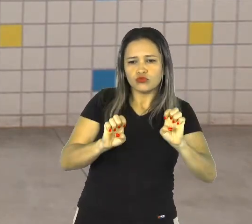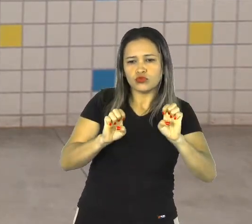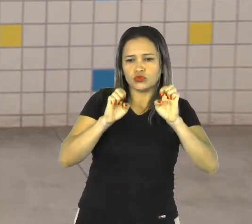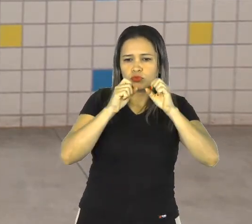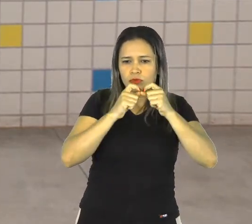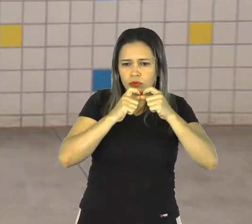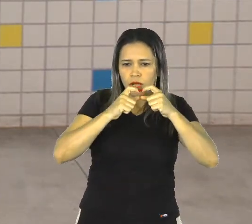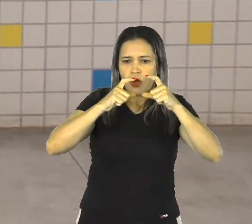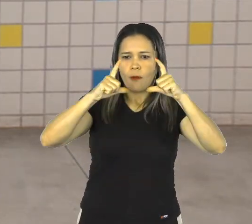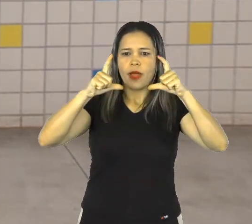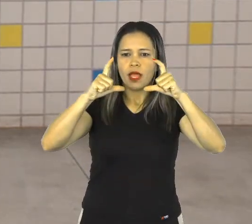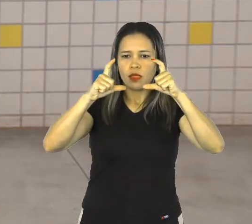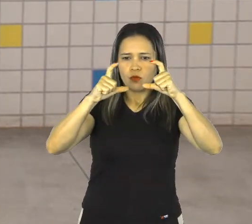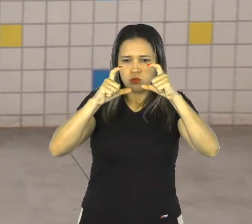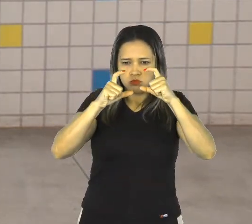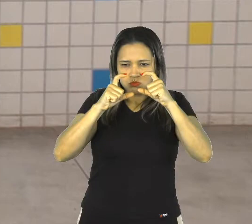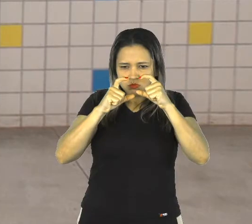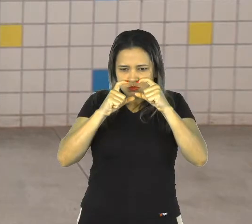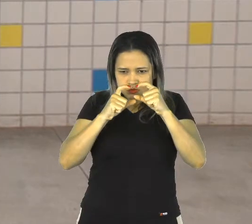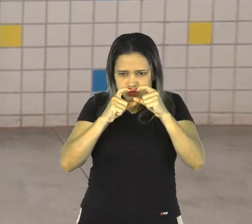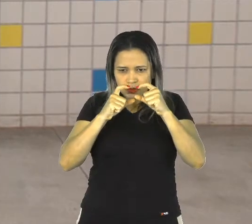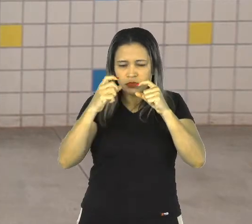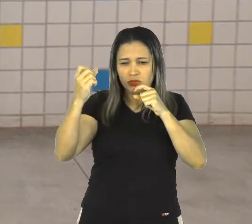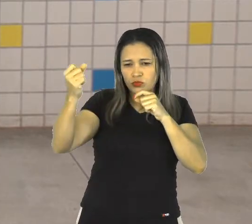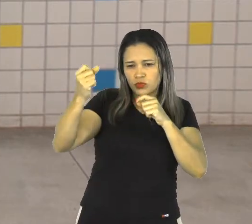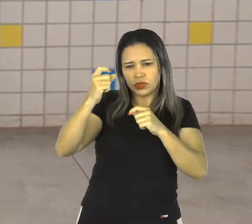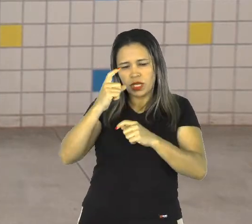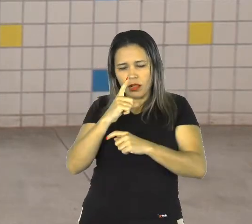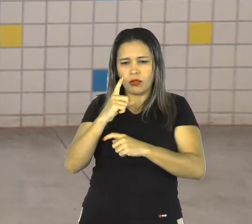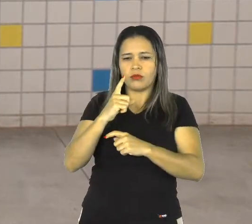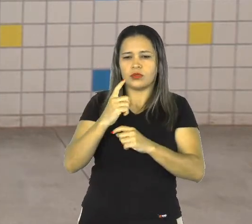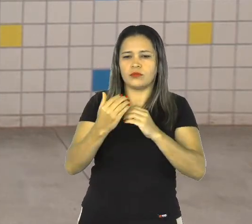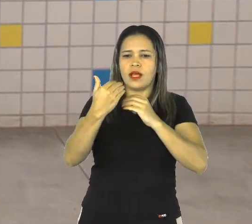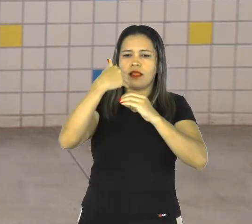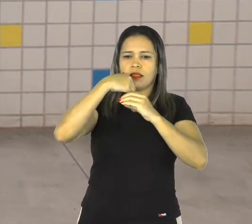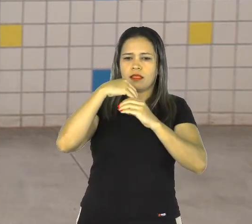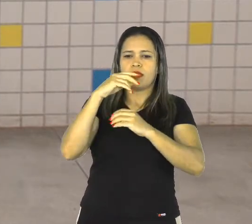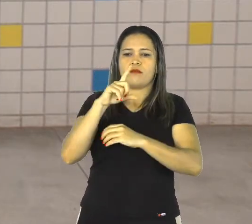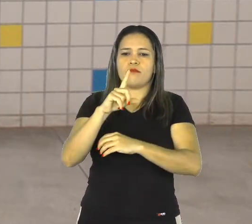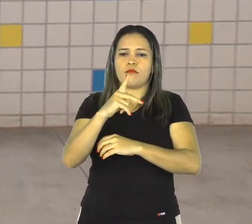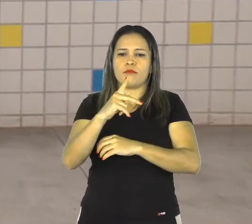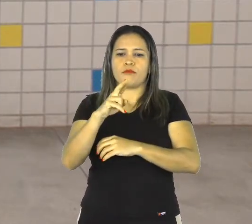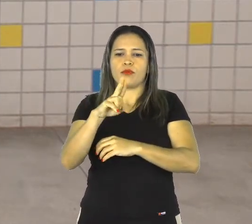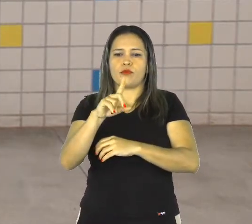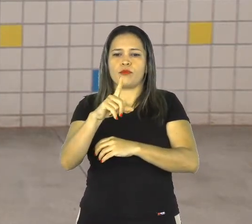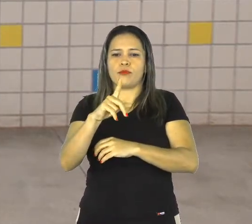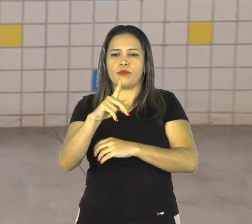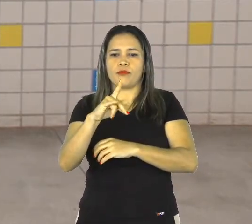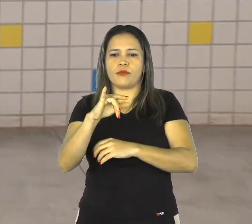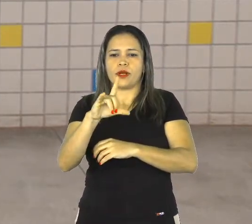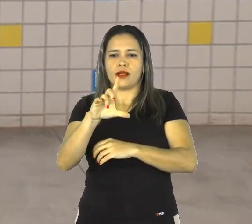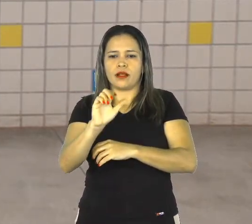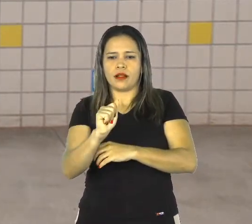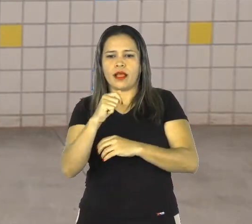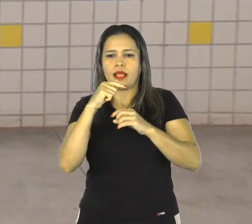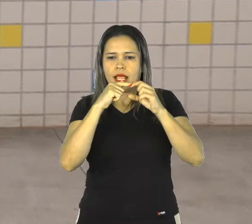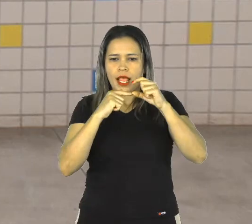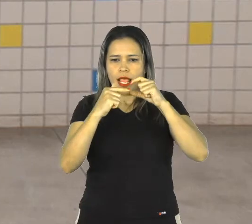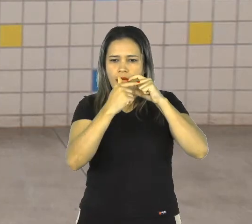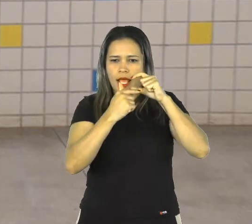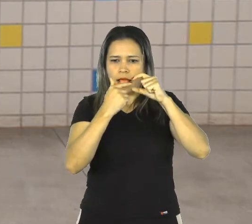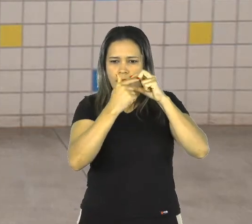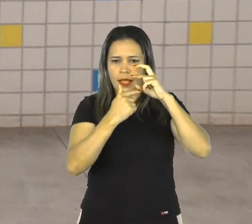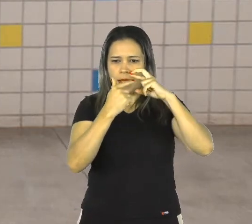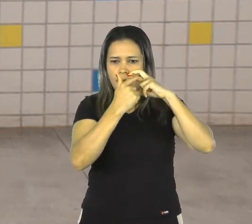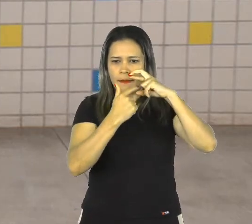aumenta e diminui essa variação de intensidade de luz para a pupila, né? Que é essa partezinha preta dos nossos